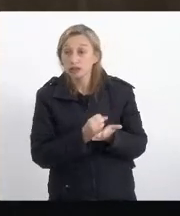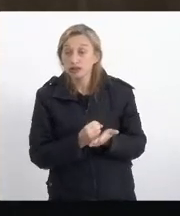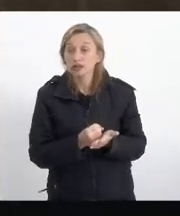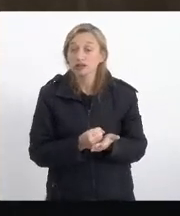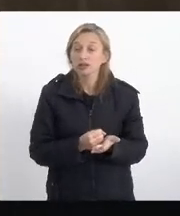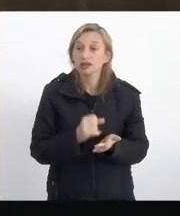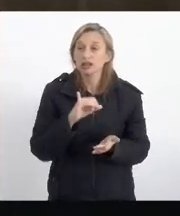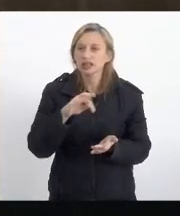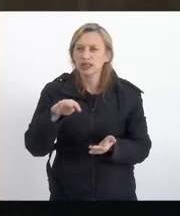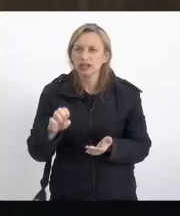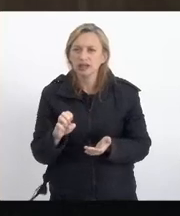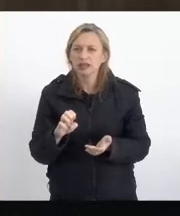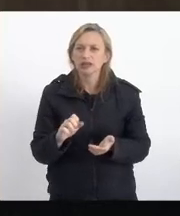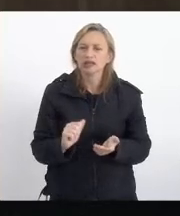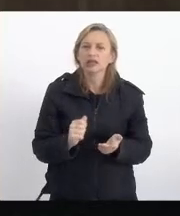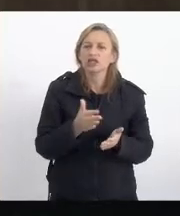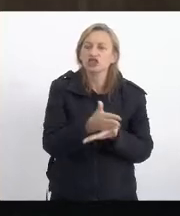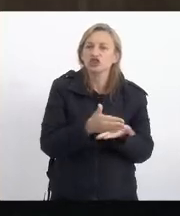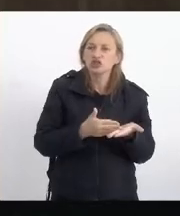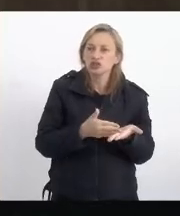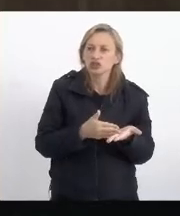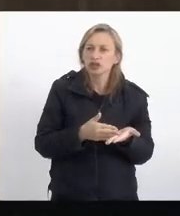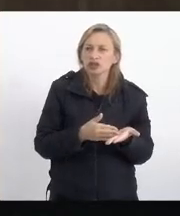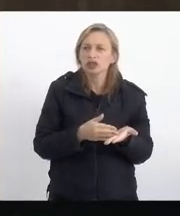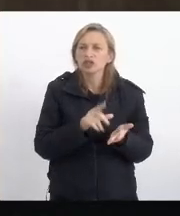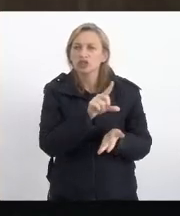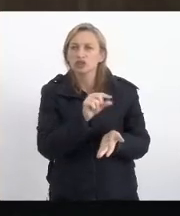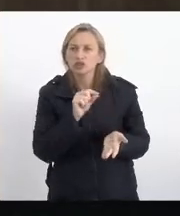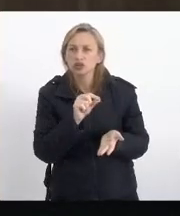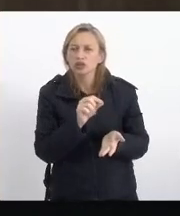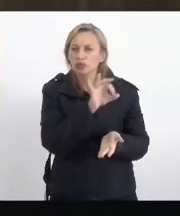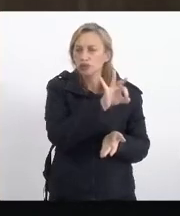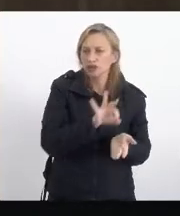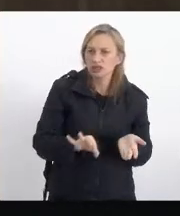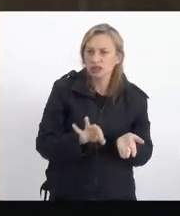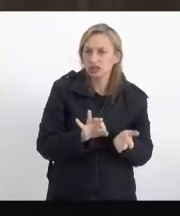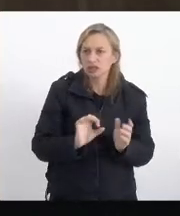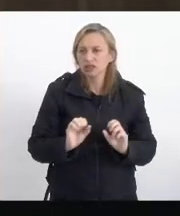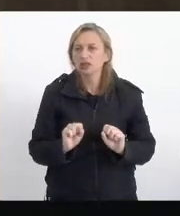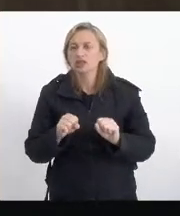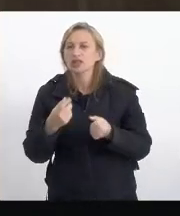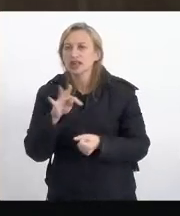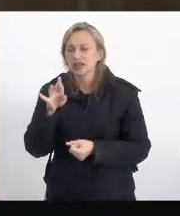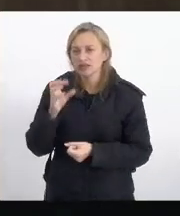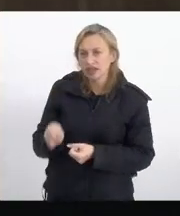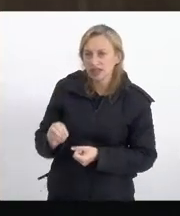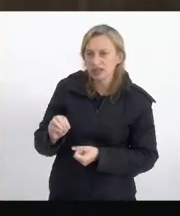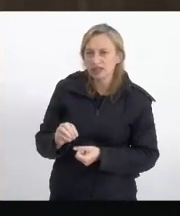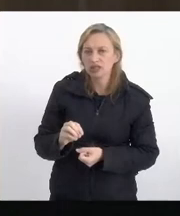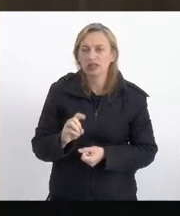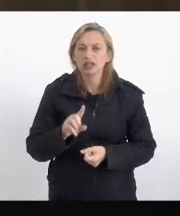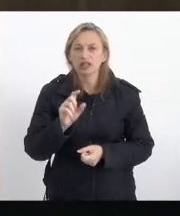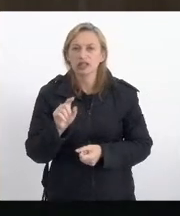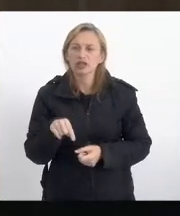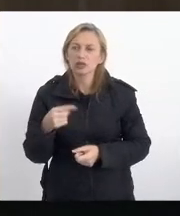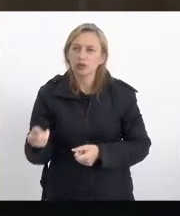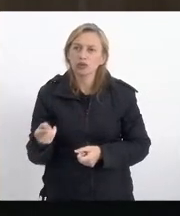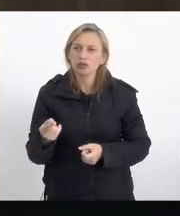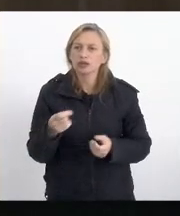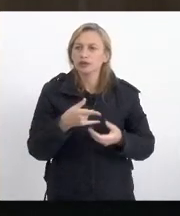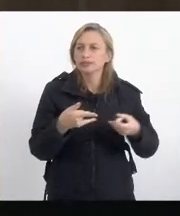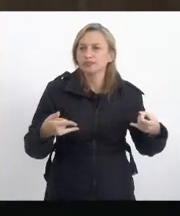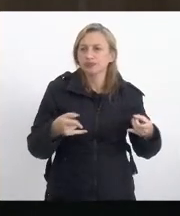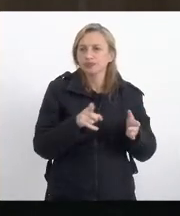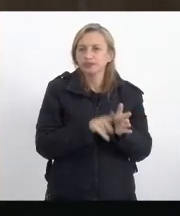A inepta e boba maneira de dividir e denominar percentuais, vantagens, gratificações, PEC, etc., no